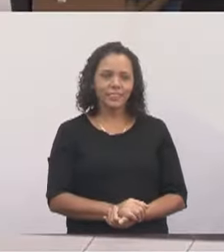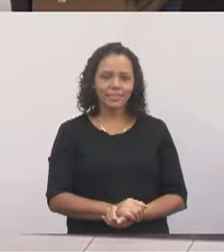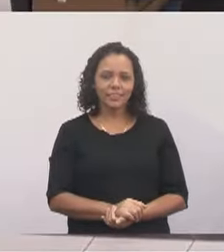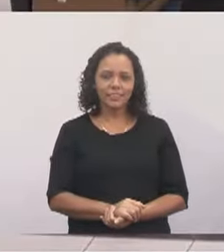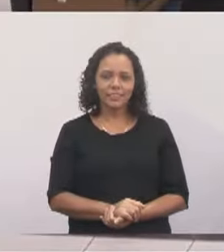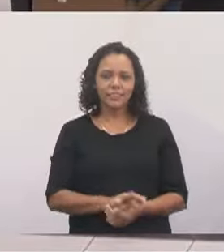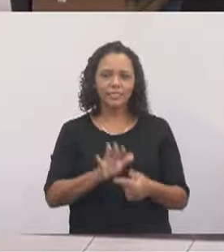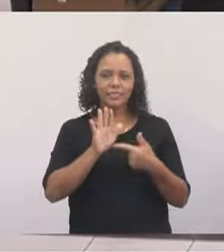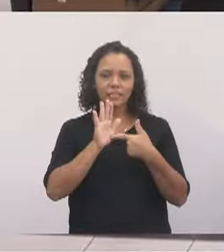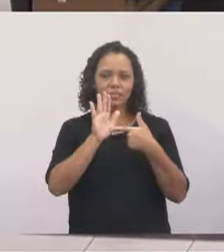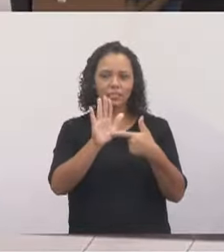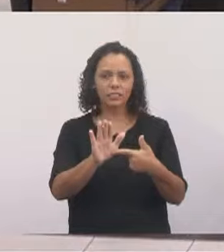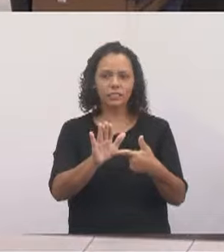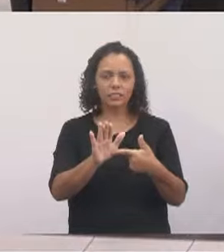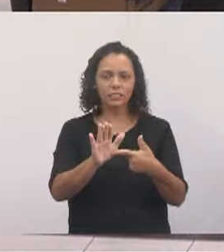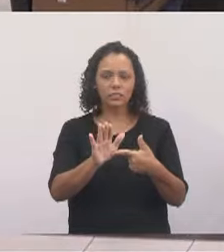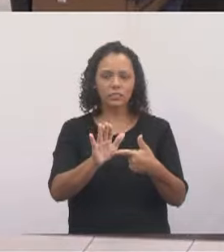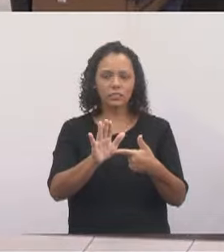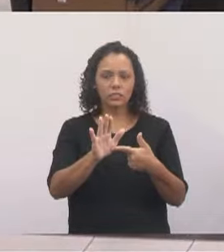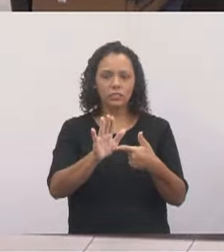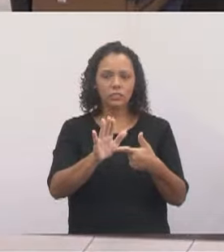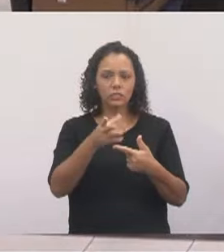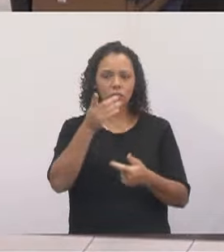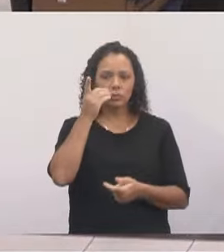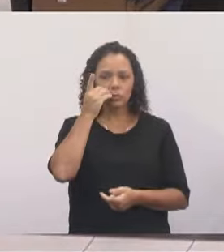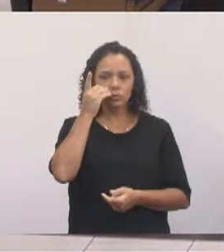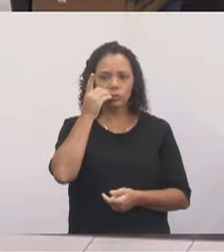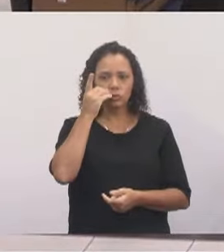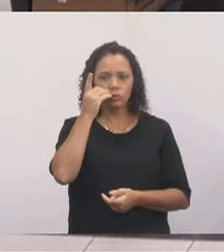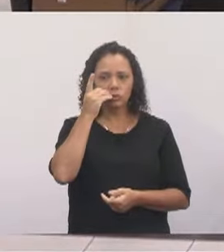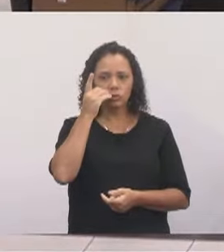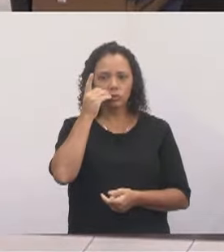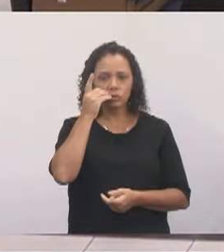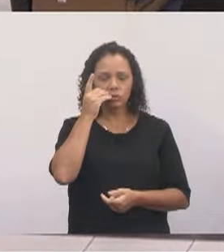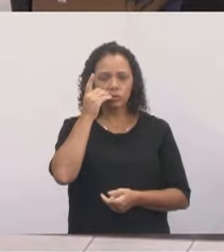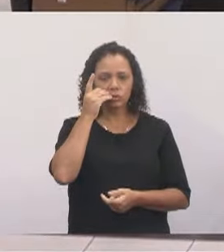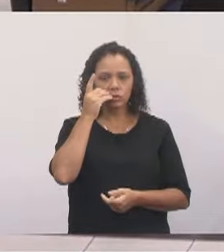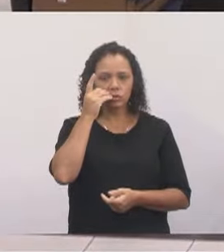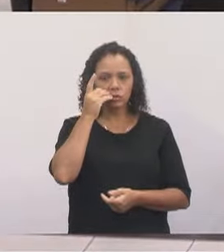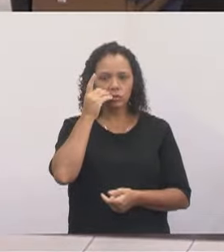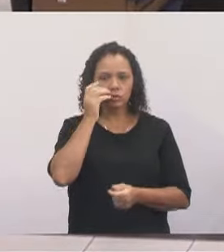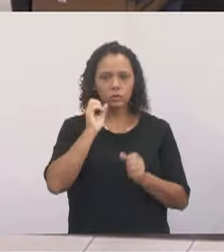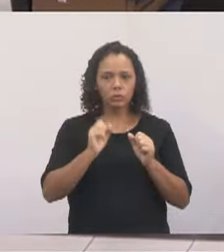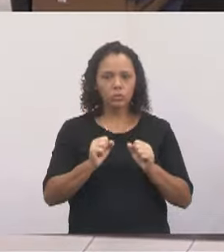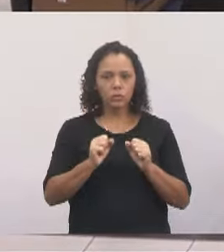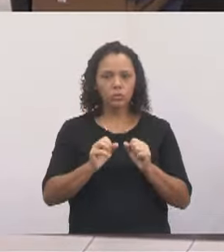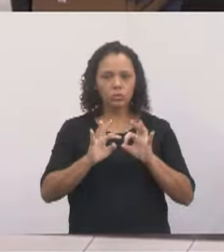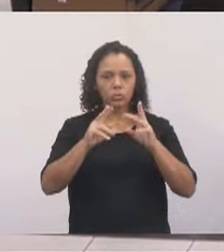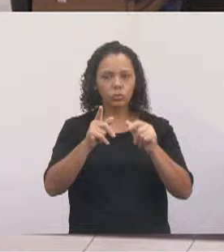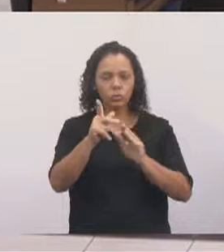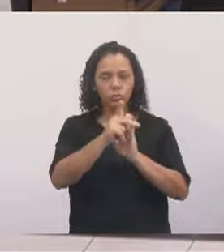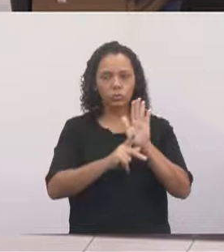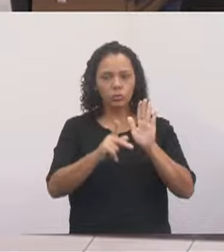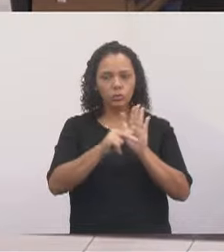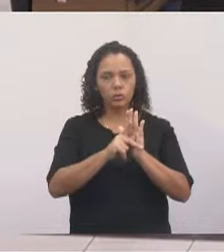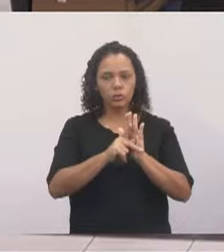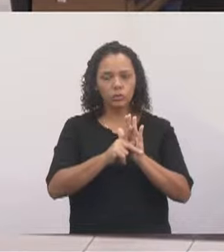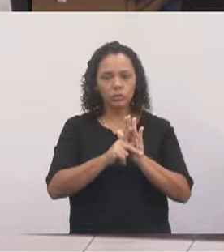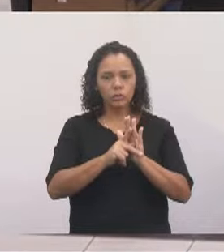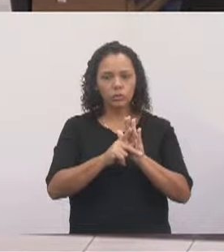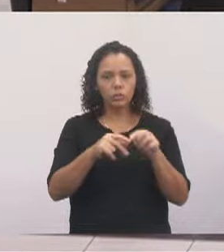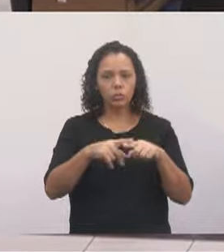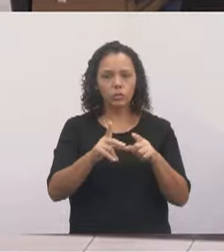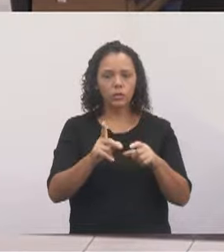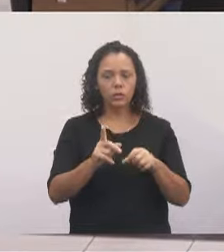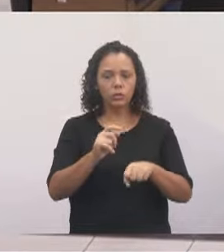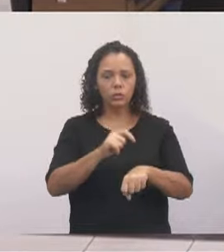A apresentação do vereador Dude pode ser de todos os projetos, vereador, de uma vez, porém, na hora da votação, a